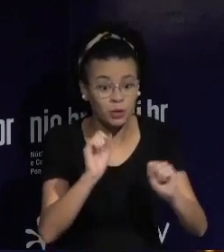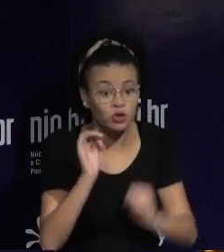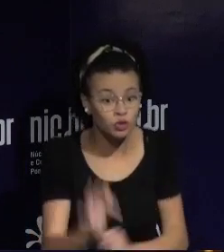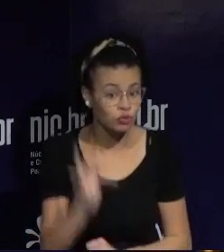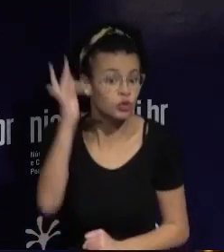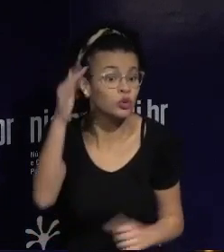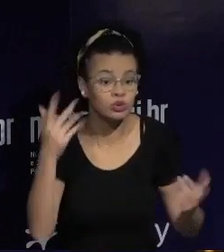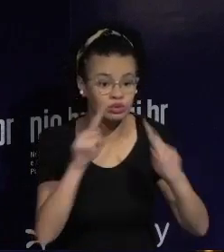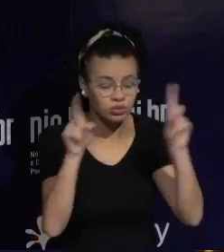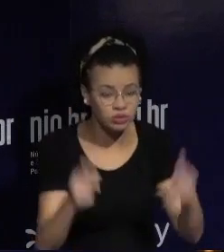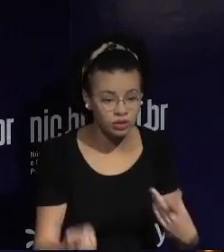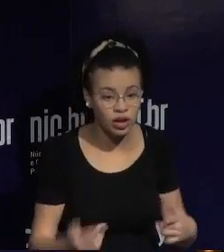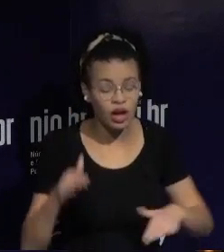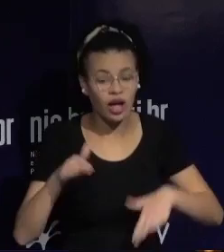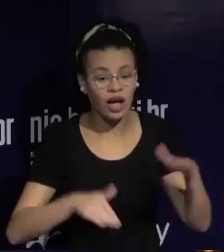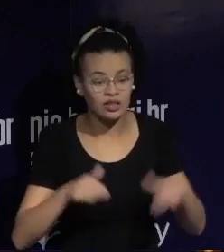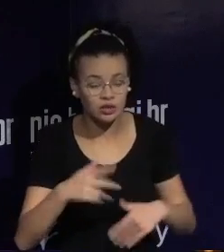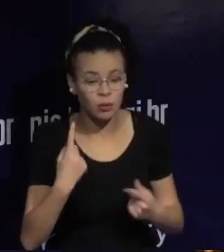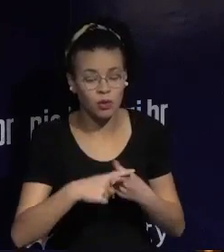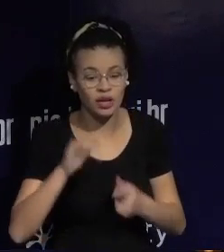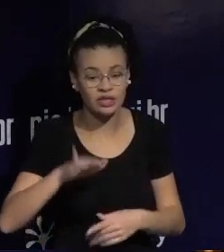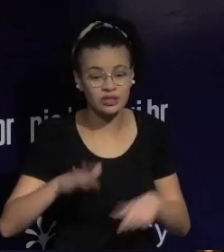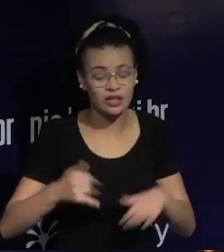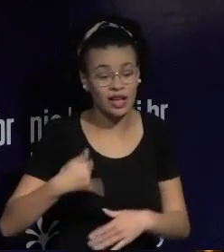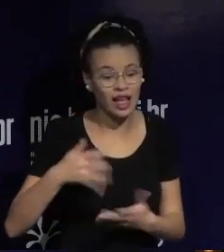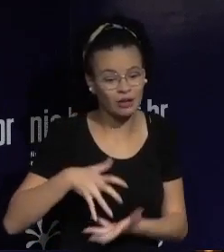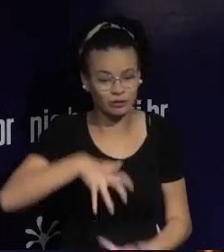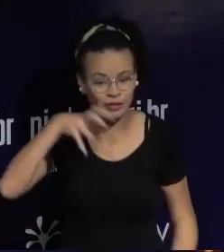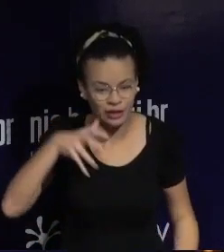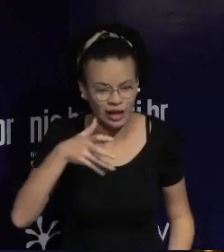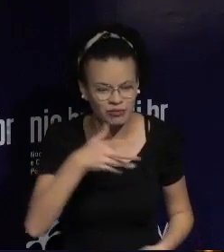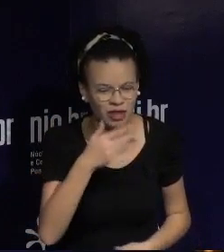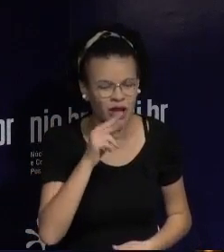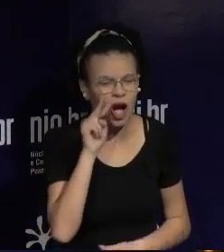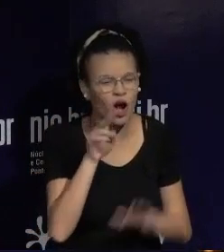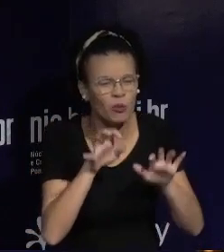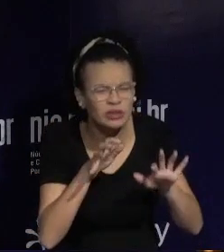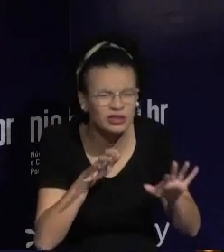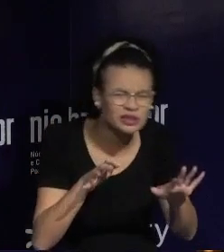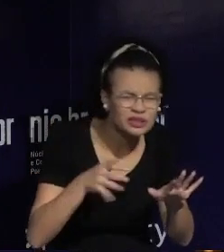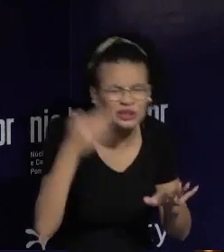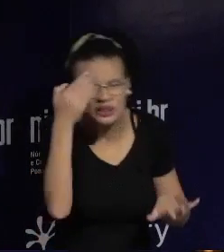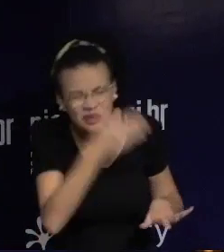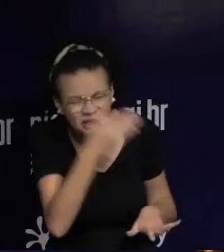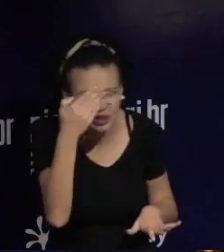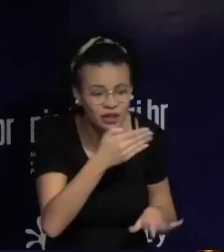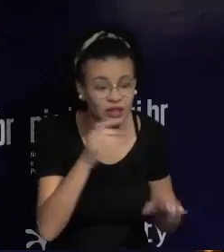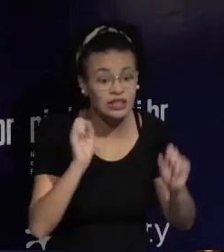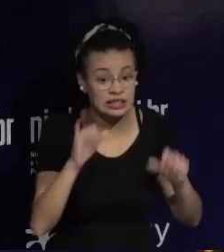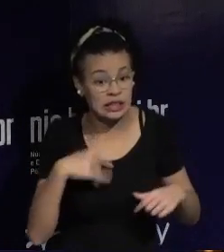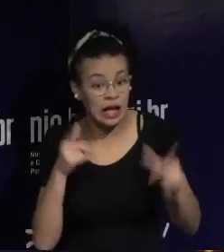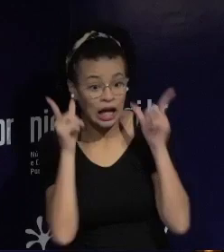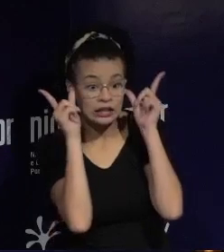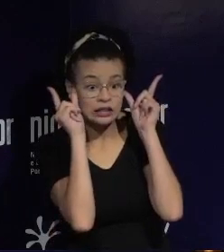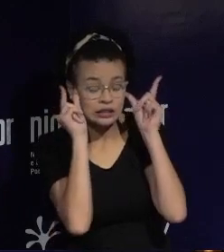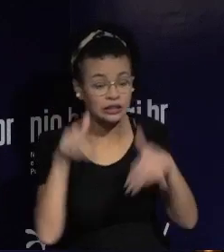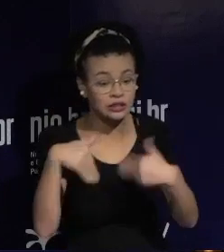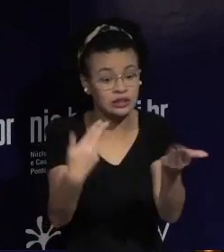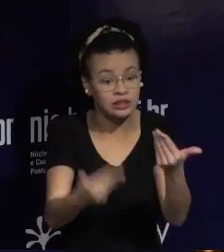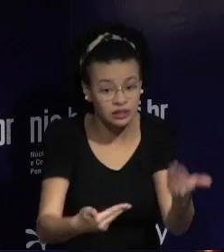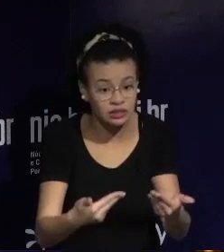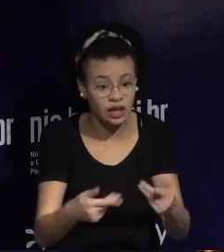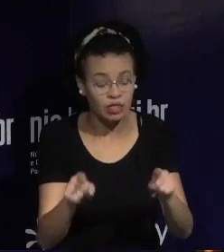acessibilidade, seja porque a gente ficou velhinho, a gente não consegue enxergar muito bem de perto, a nossa acuidade auditiva diminui, a